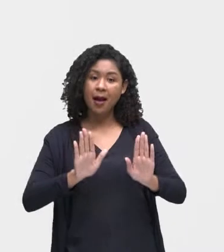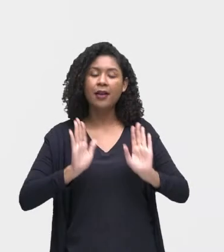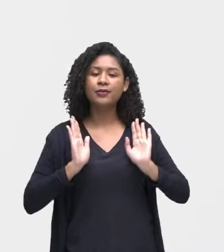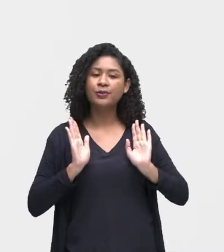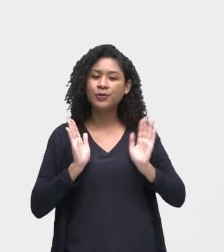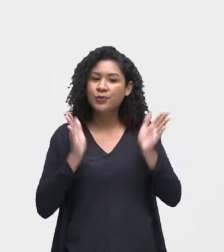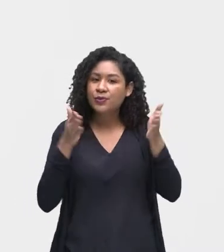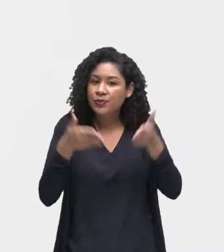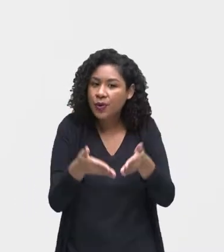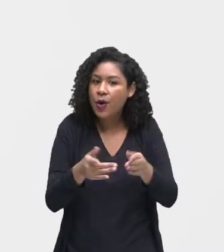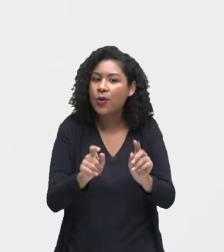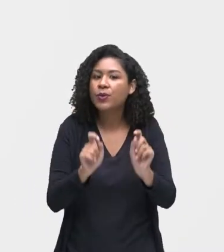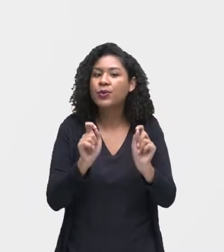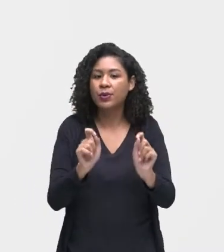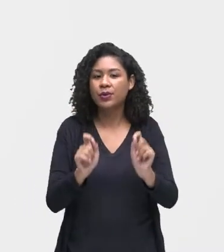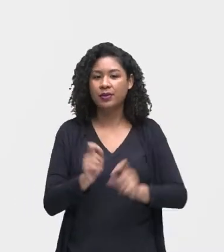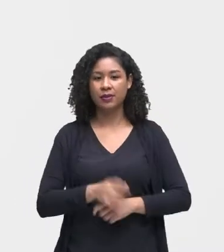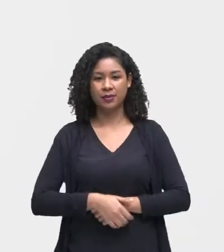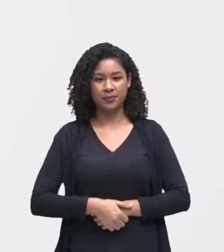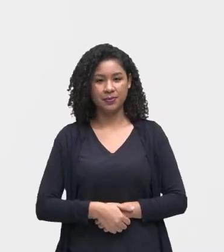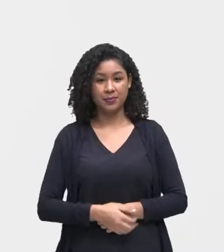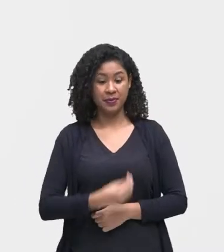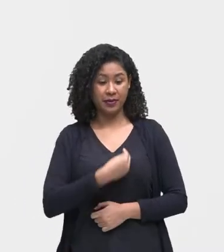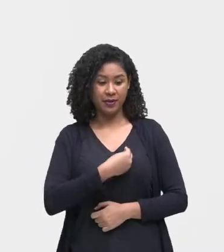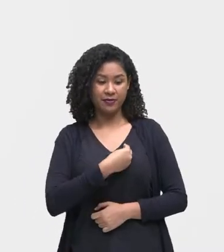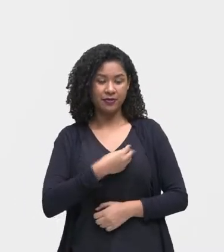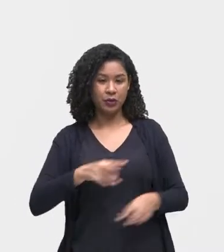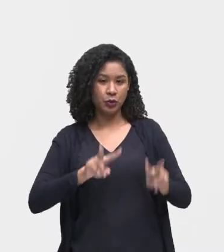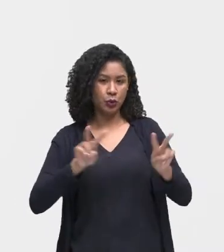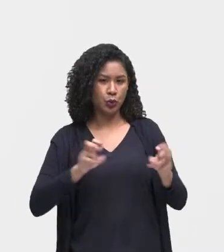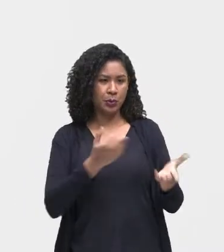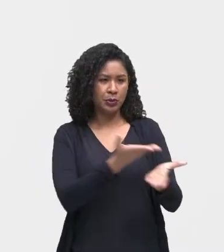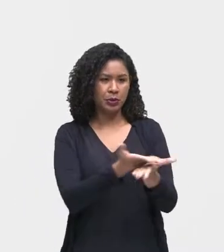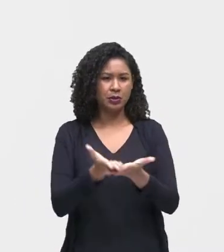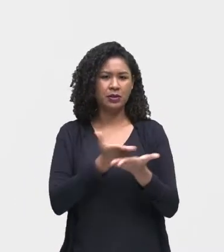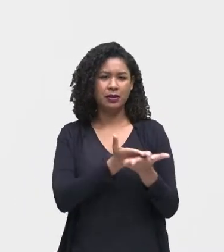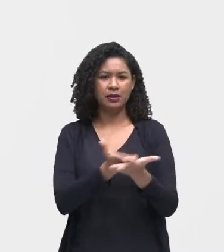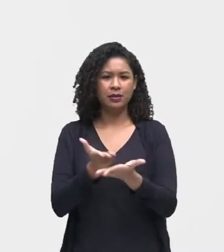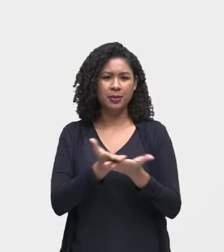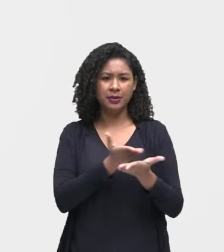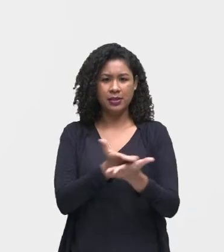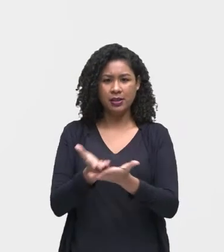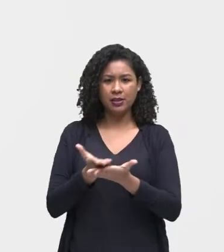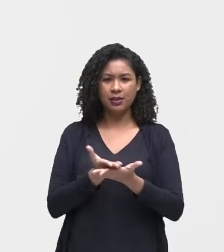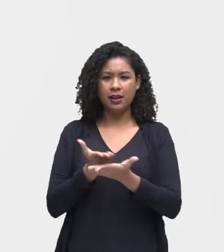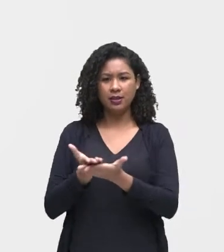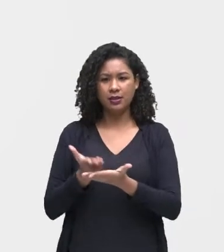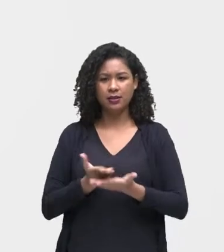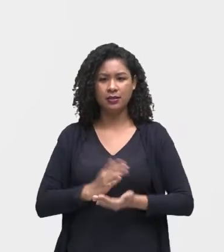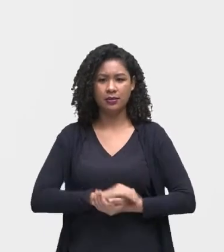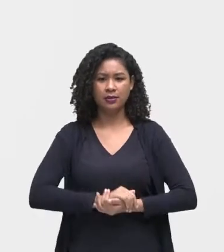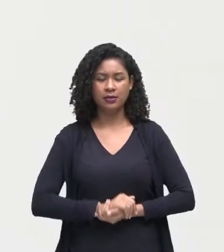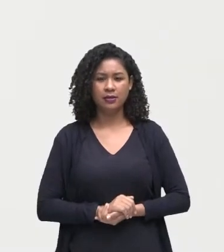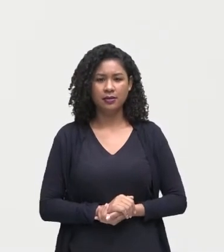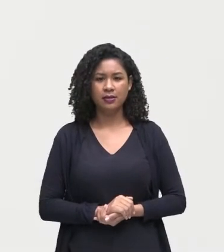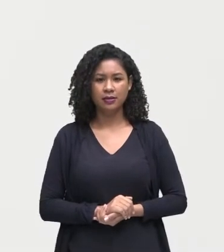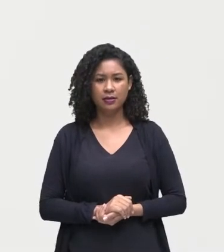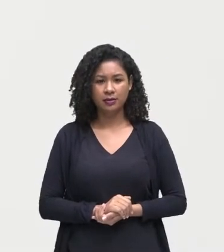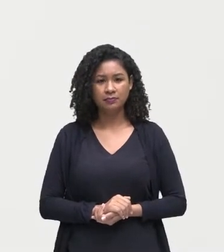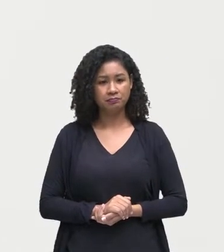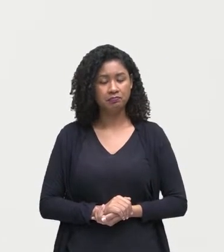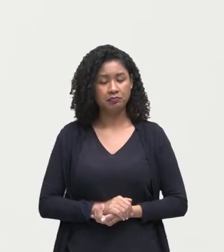é, a realidade do que está a ser estudada, né? O que é interessante aqui, né? É entender que nós